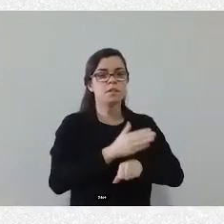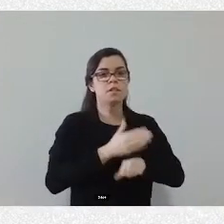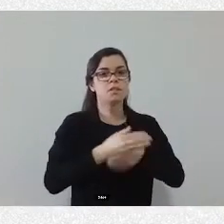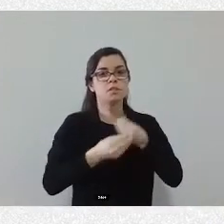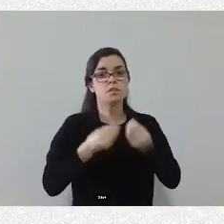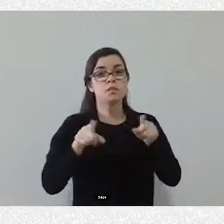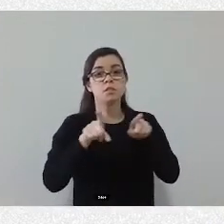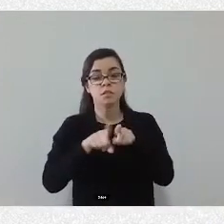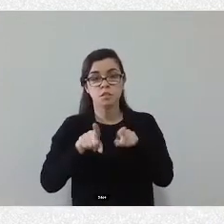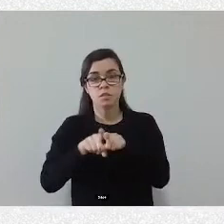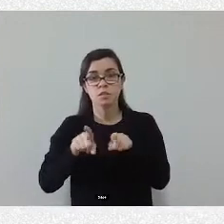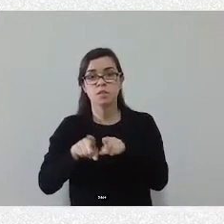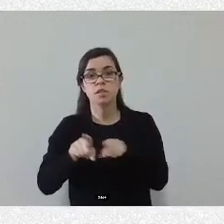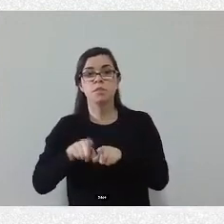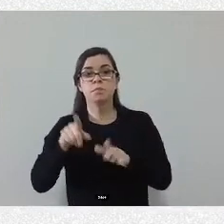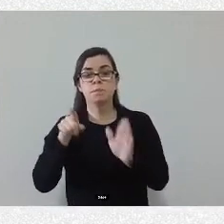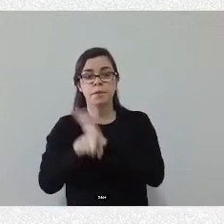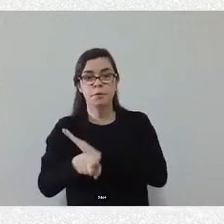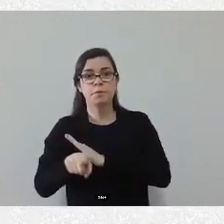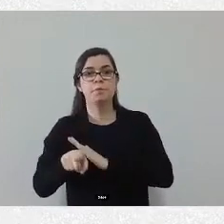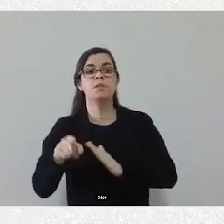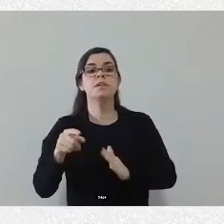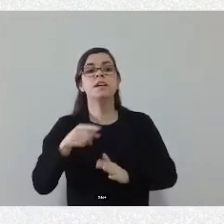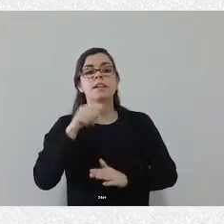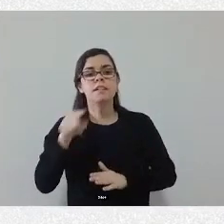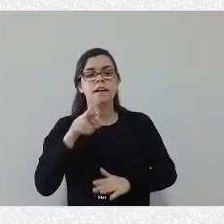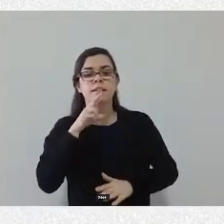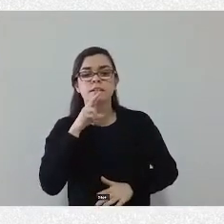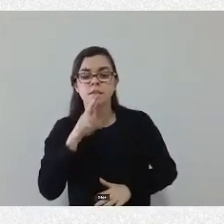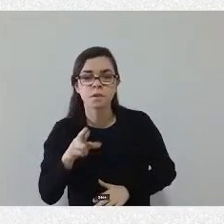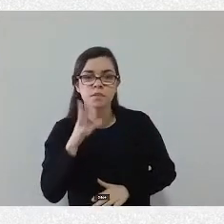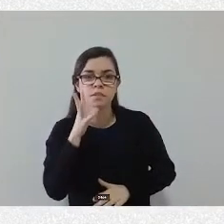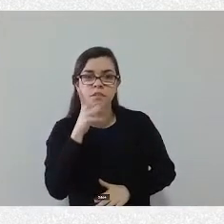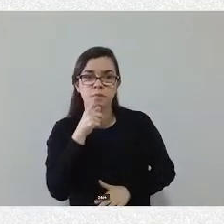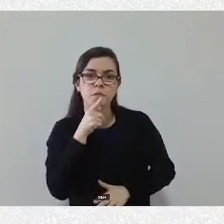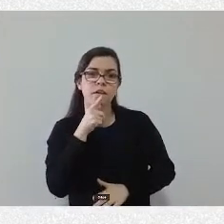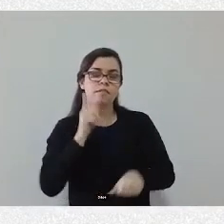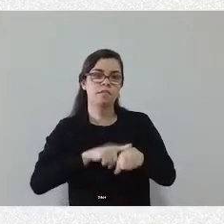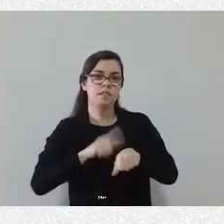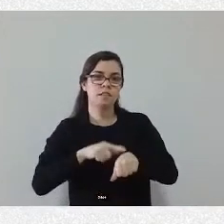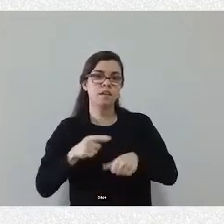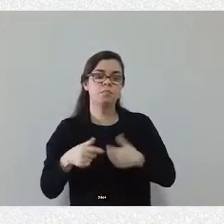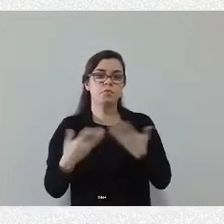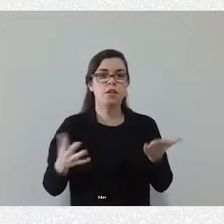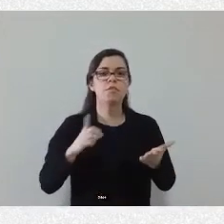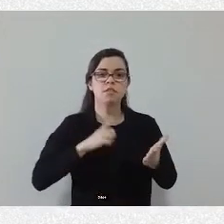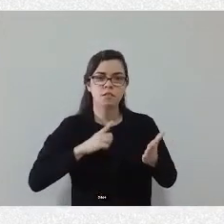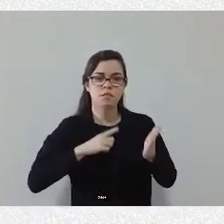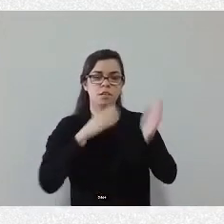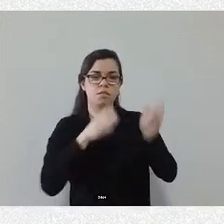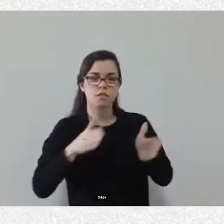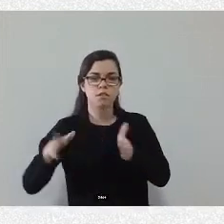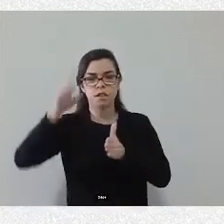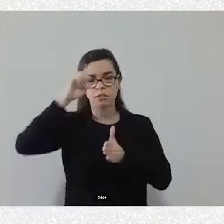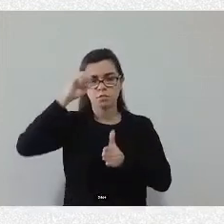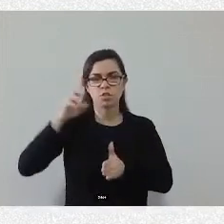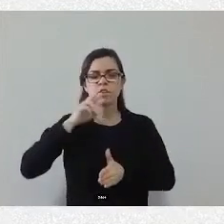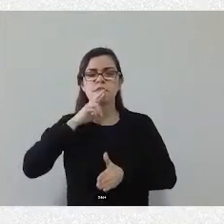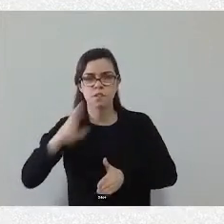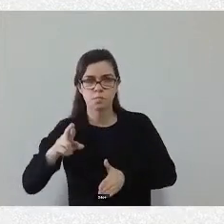para apresentar os primeiros resultados? Existe um cronograma de divulgação? Qual as razões para ter ou não este